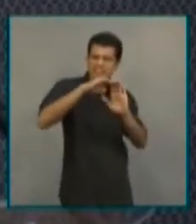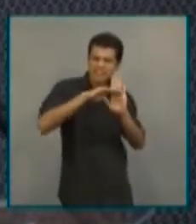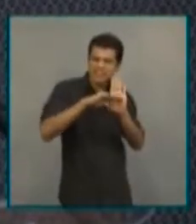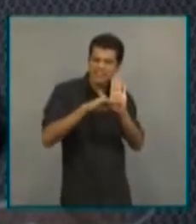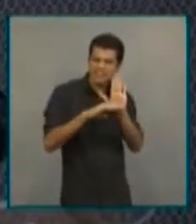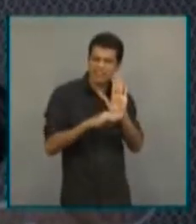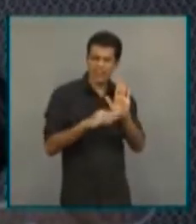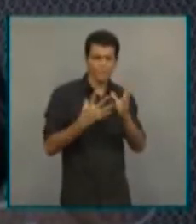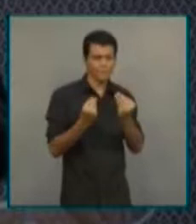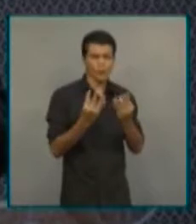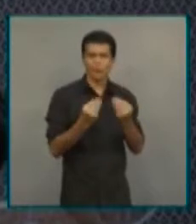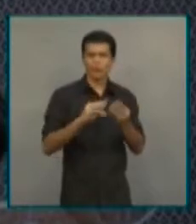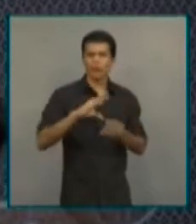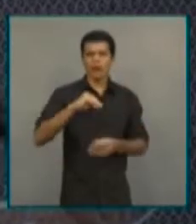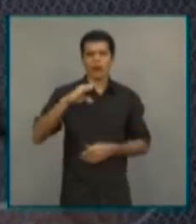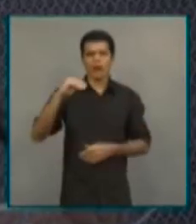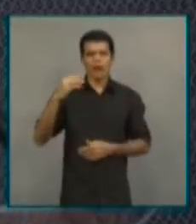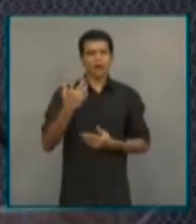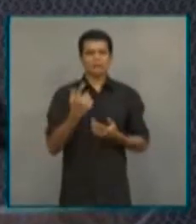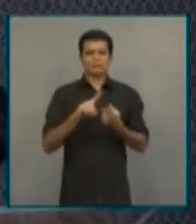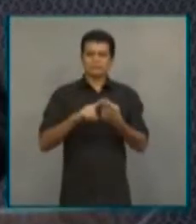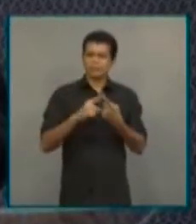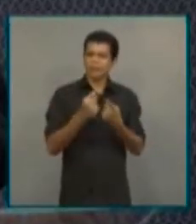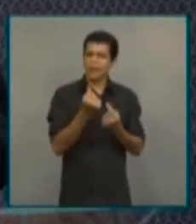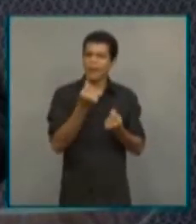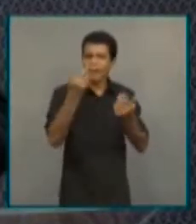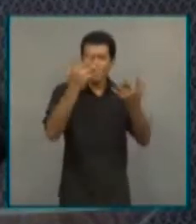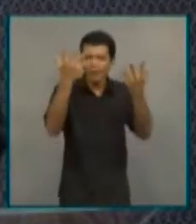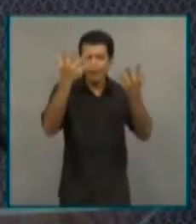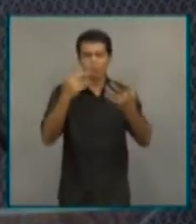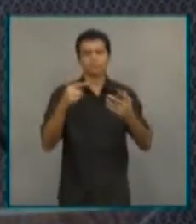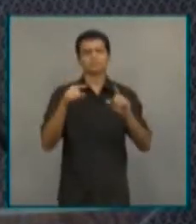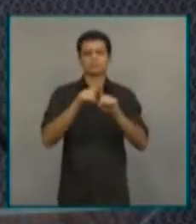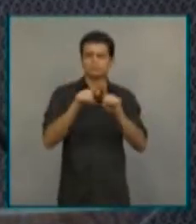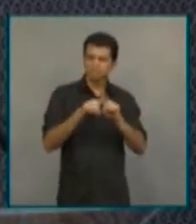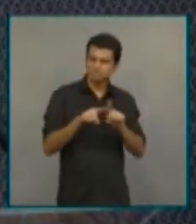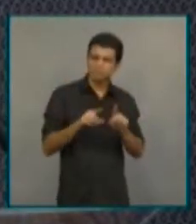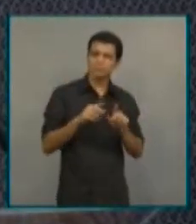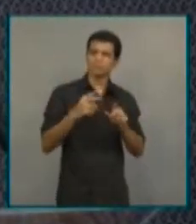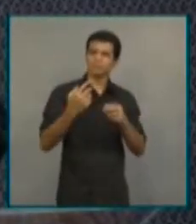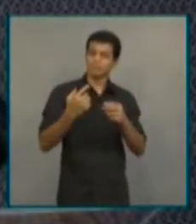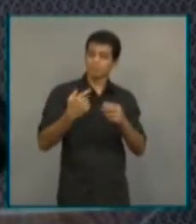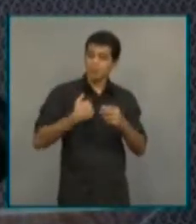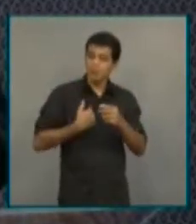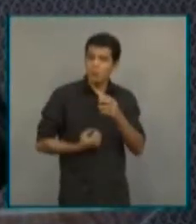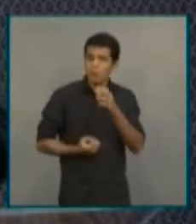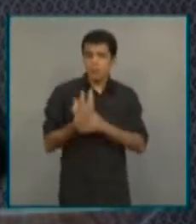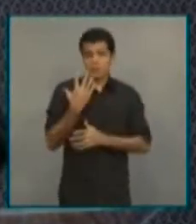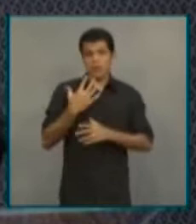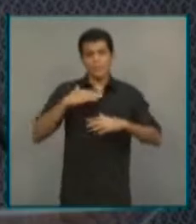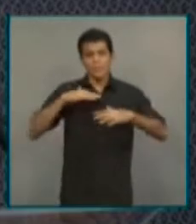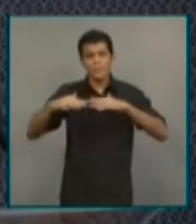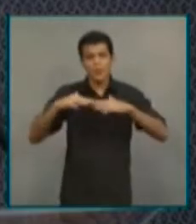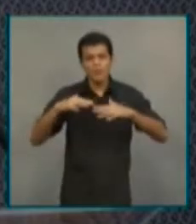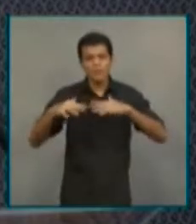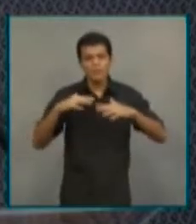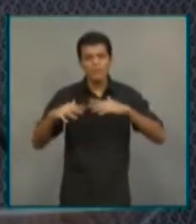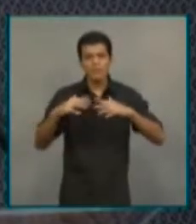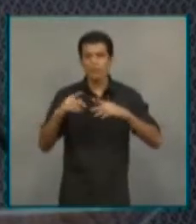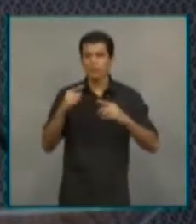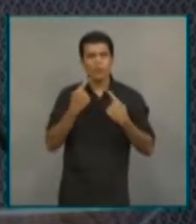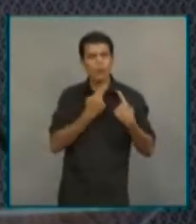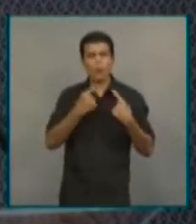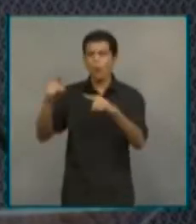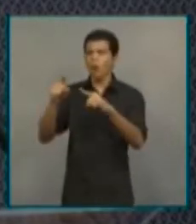livros todos os anos para os seus filhos. Criei também um movimento contra as pichações na cidade